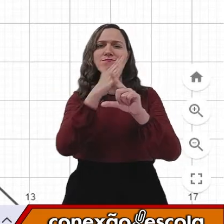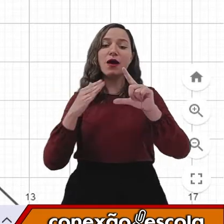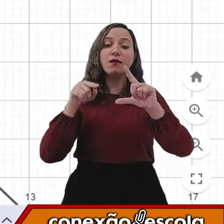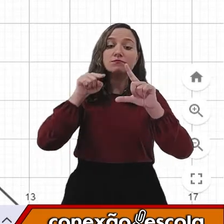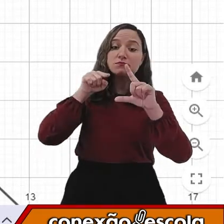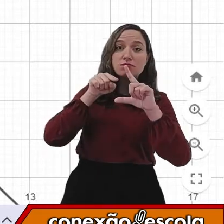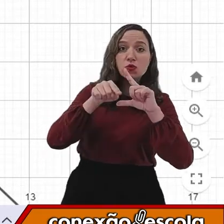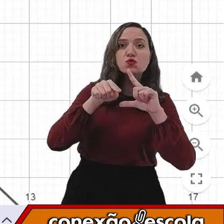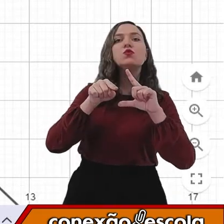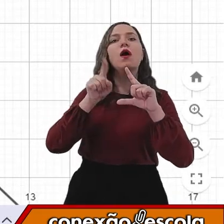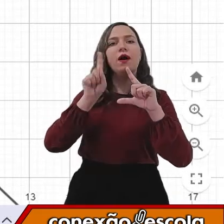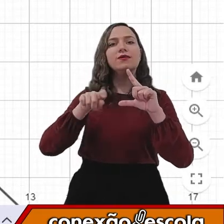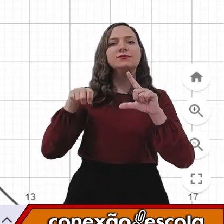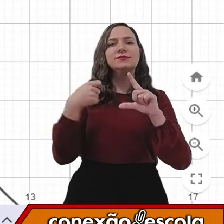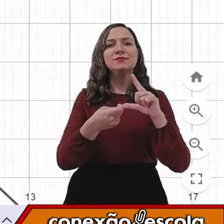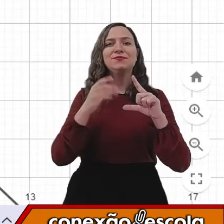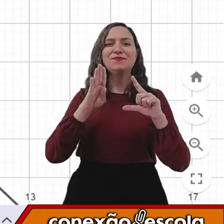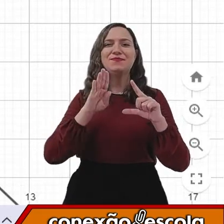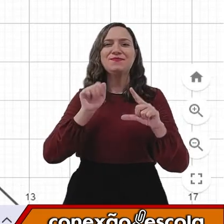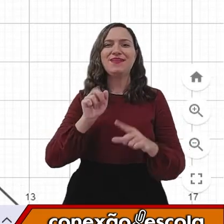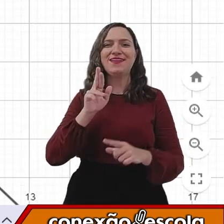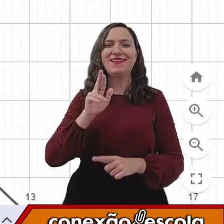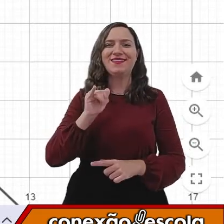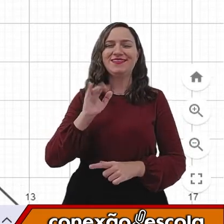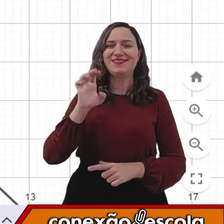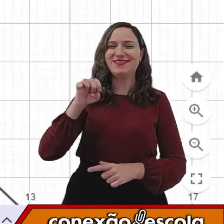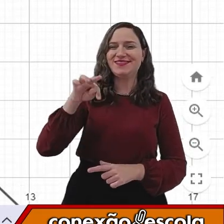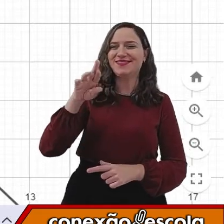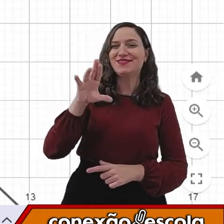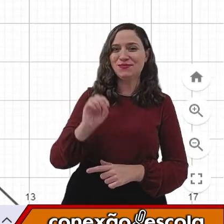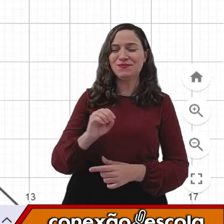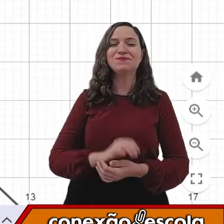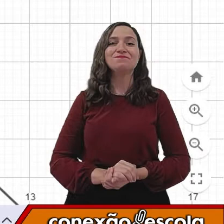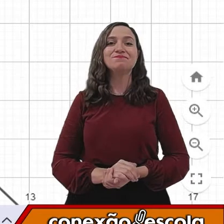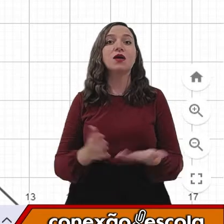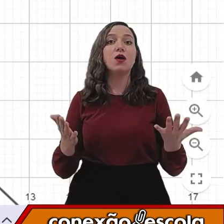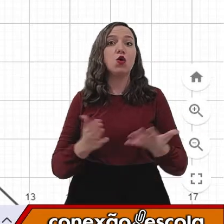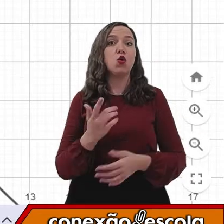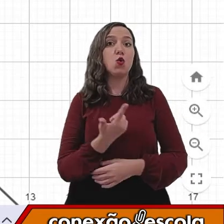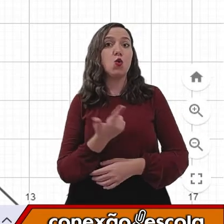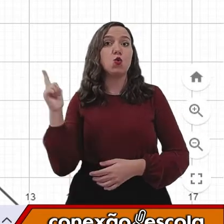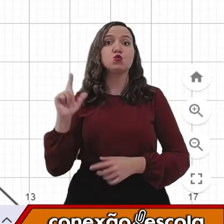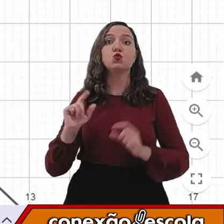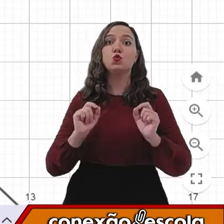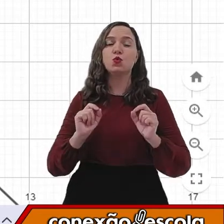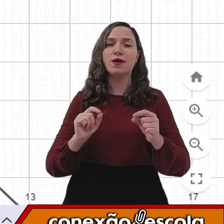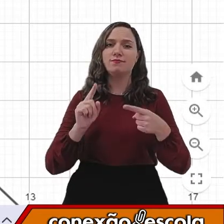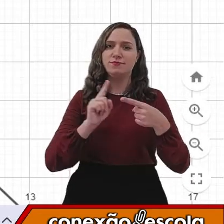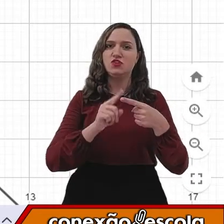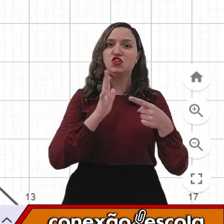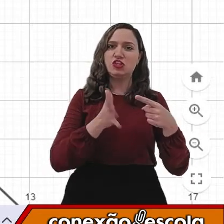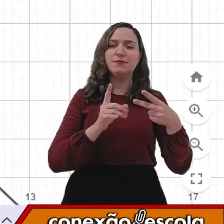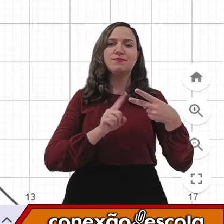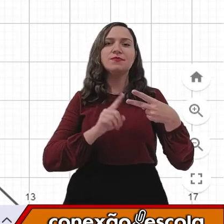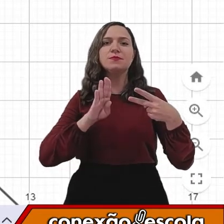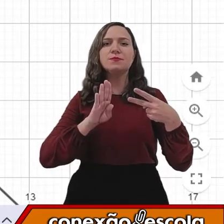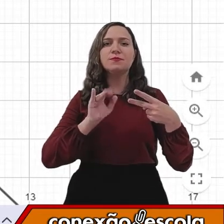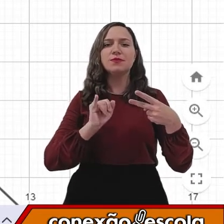o baricentro. Agora, nós vamos fazer o estudo do conceito das retas